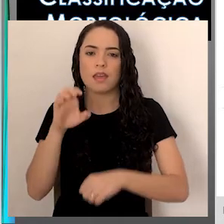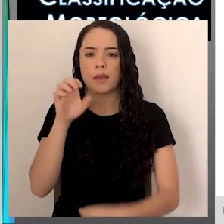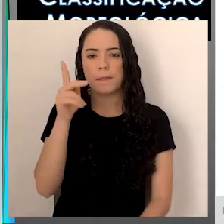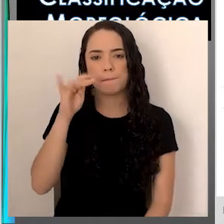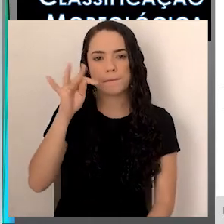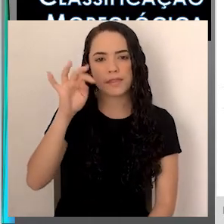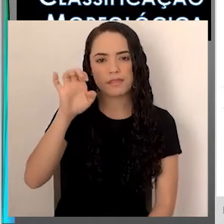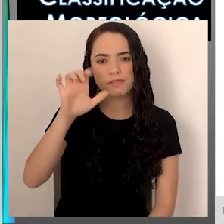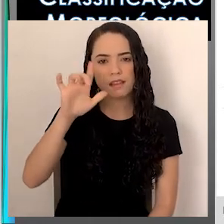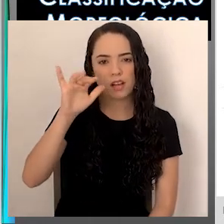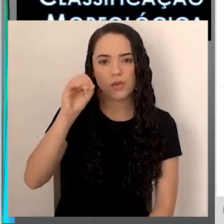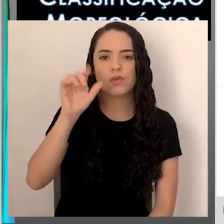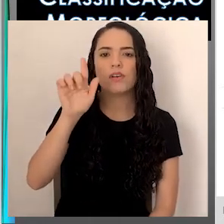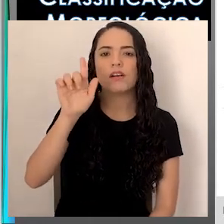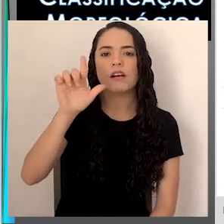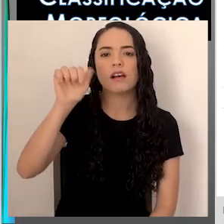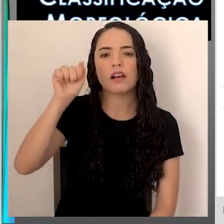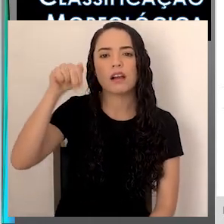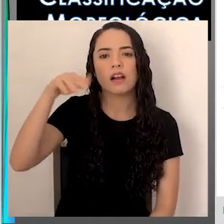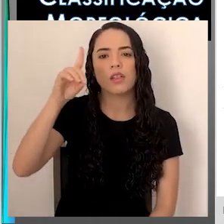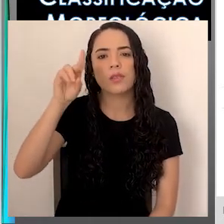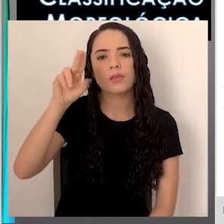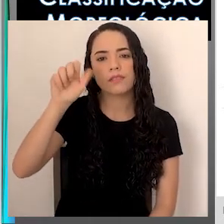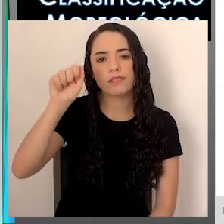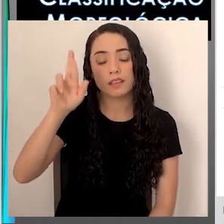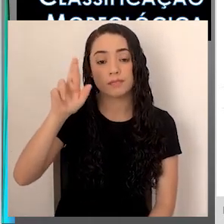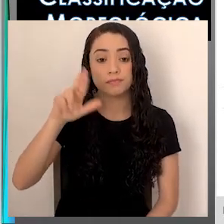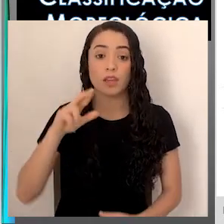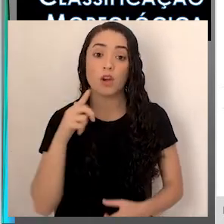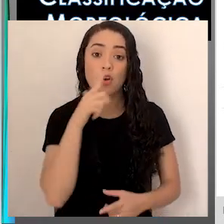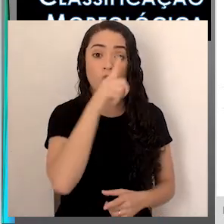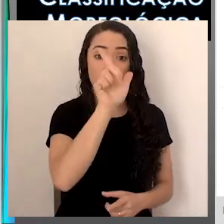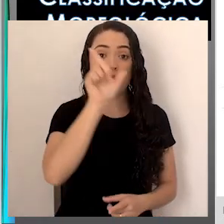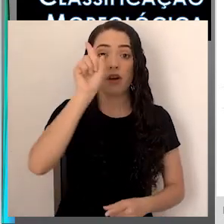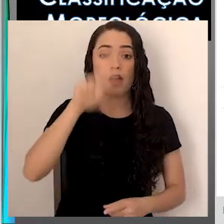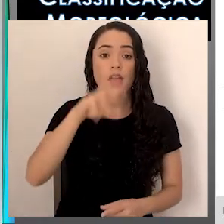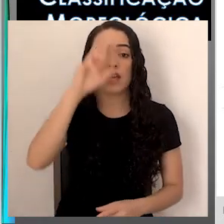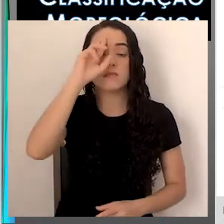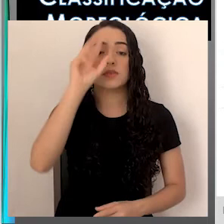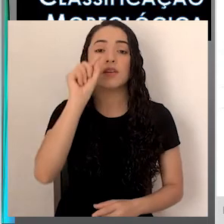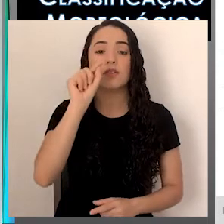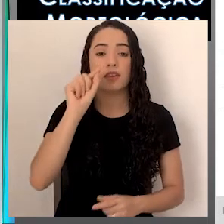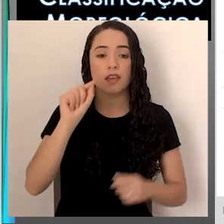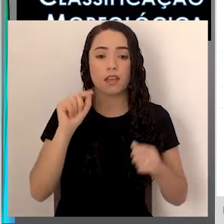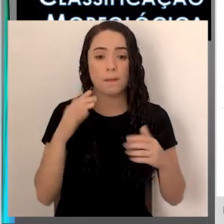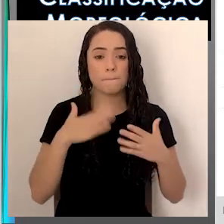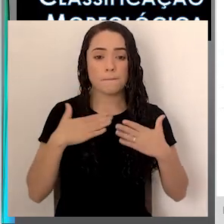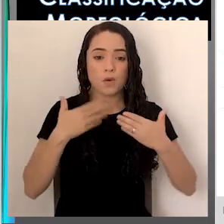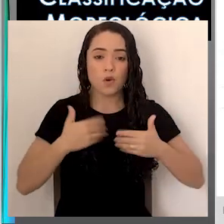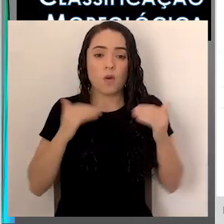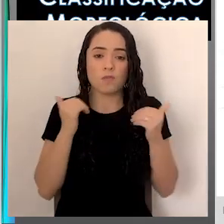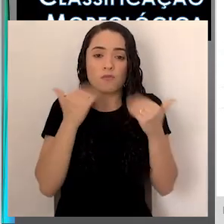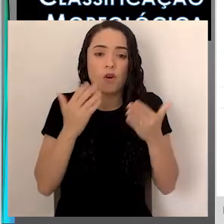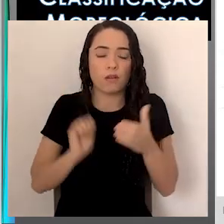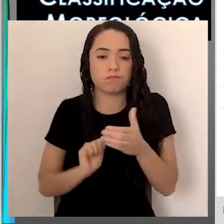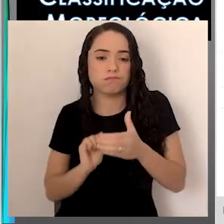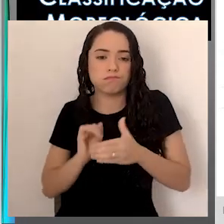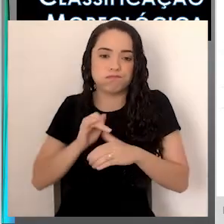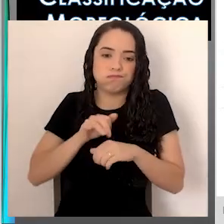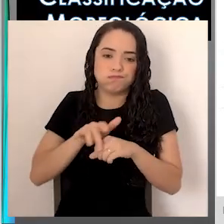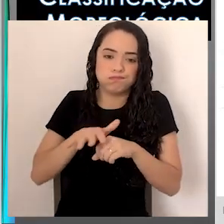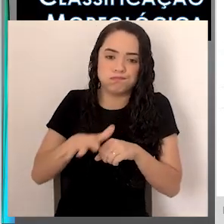glandular, e outra parte da glândula será responsável pela condução do seu produto para o meio